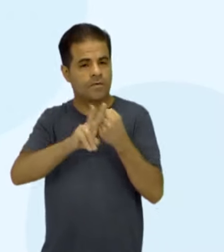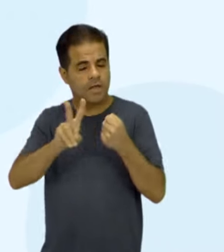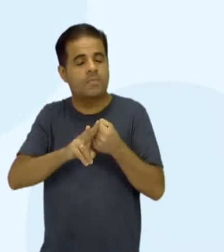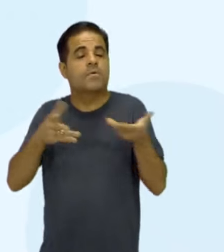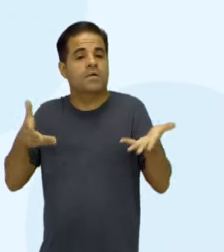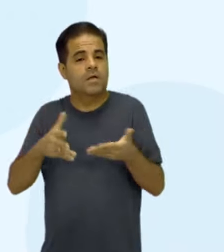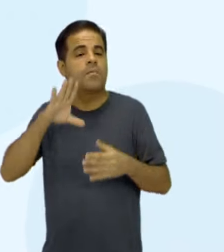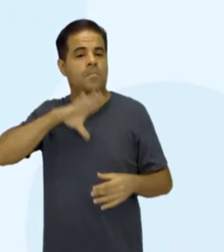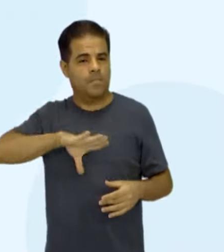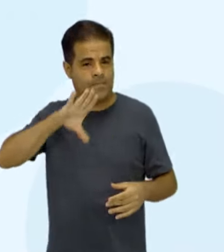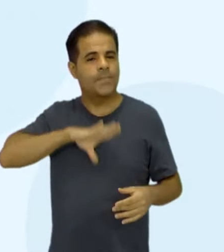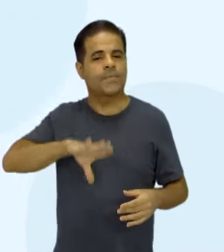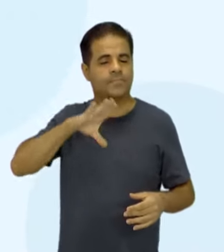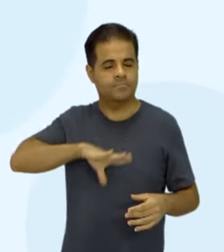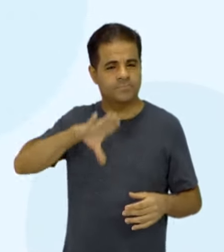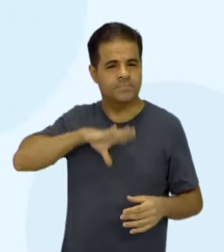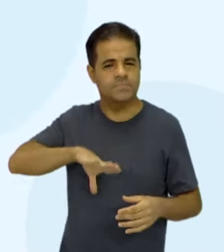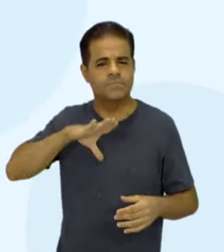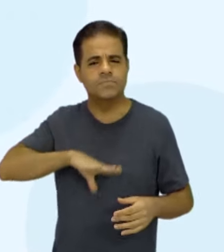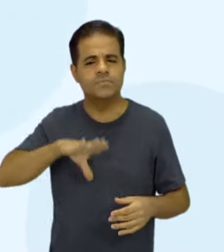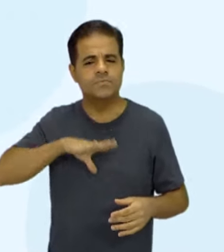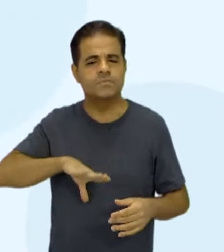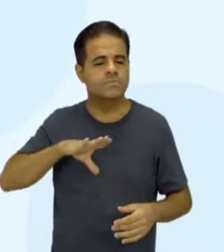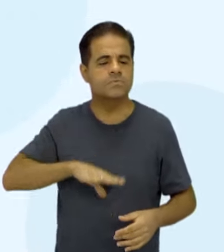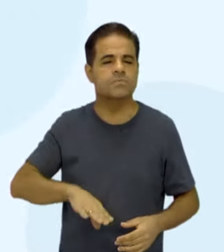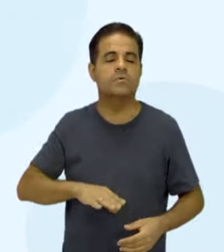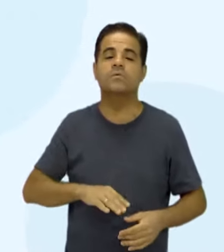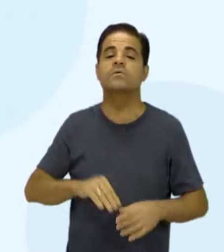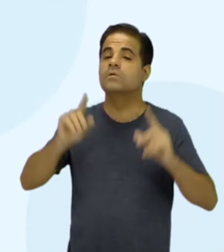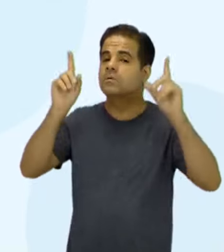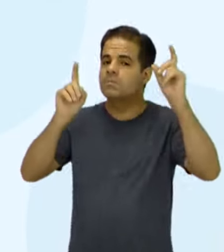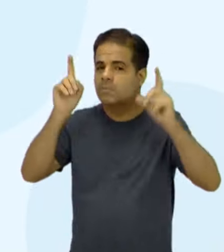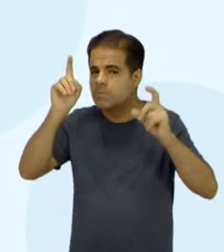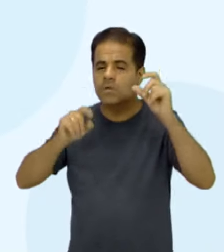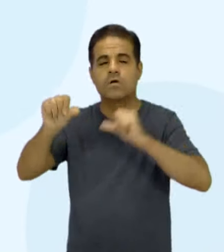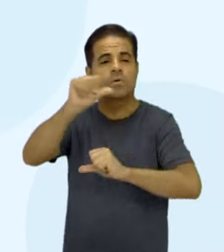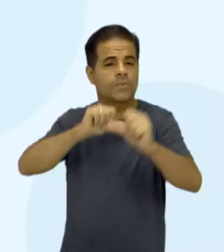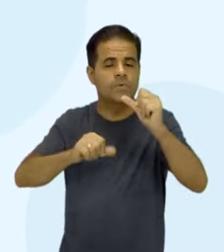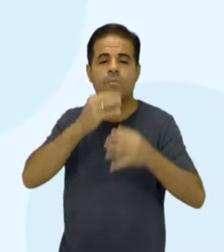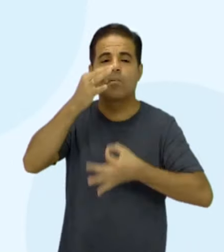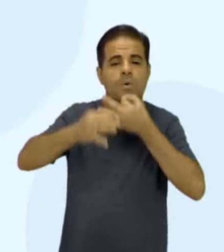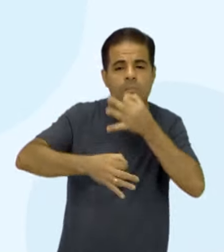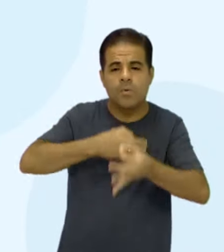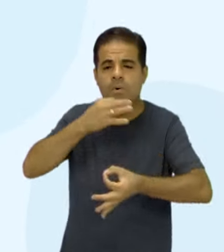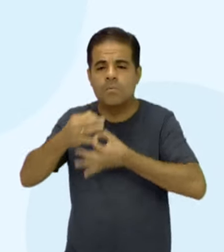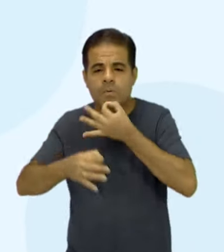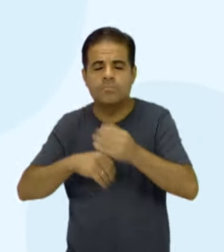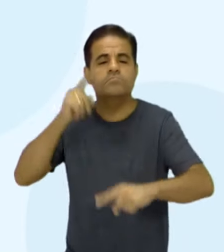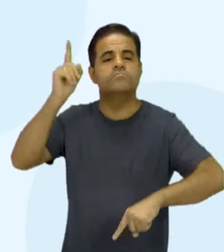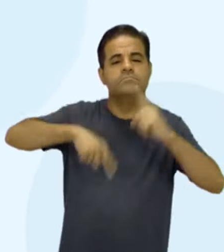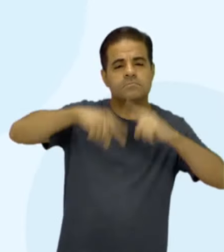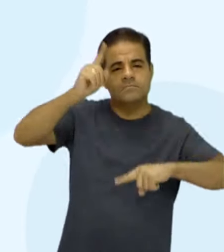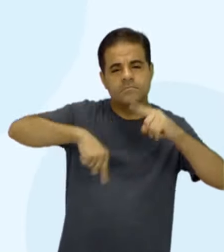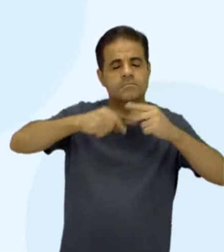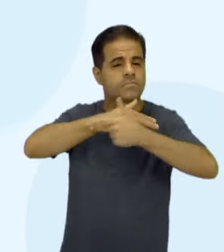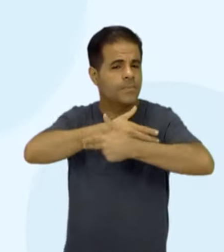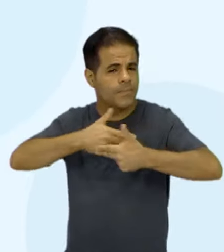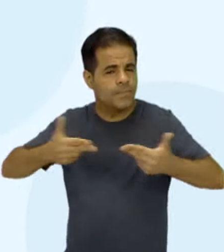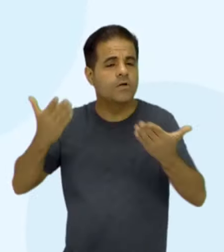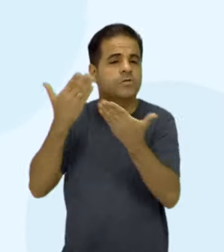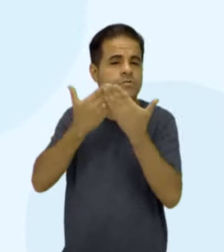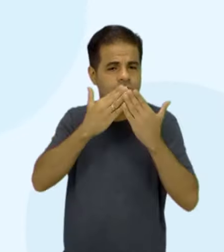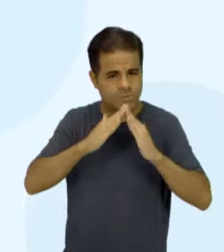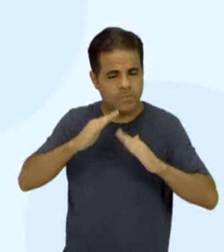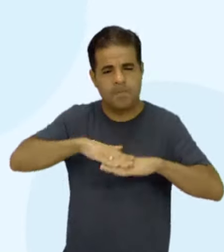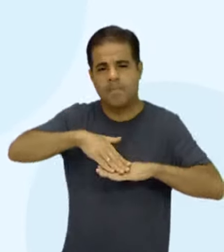verbo haver em português Express anexo em grupinhos estressamos e trocamos opiniões sobre os materiais escolares